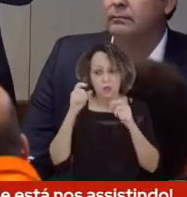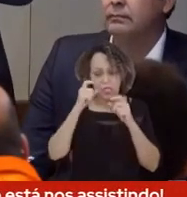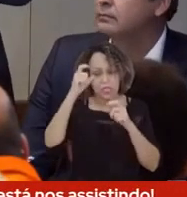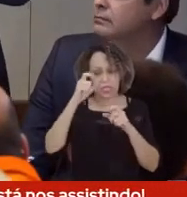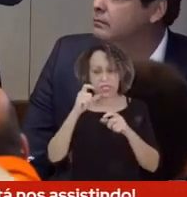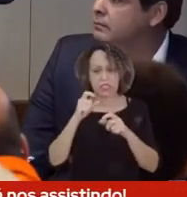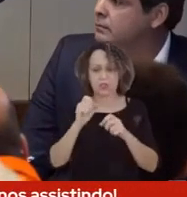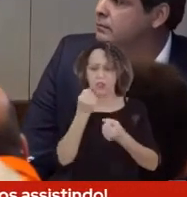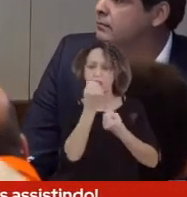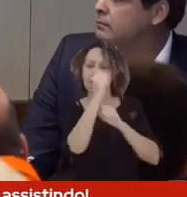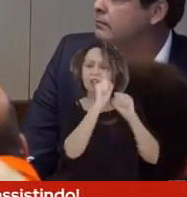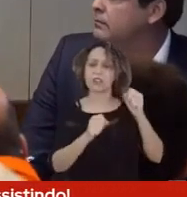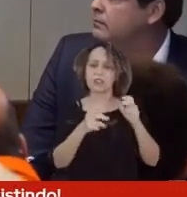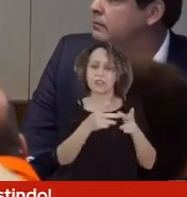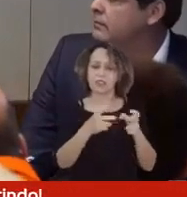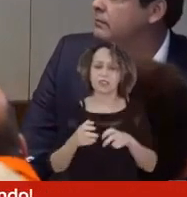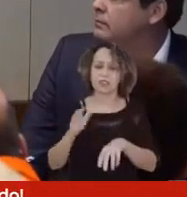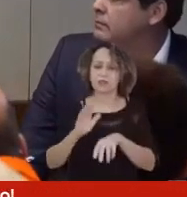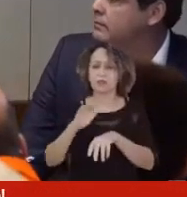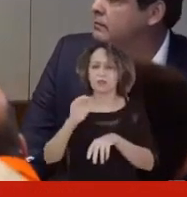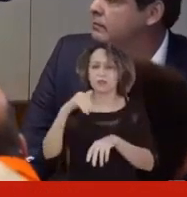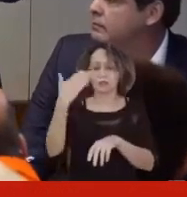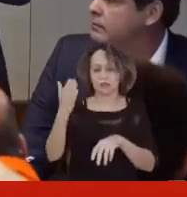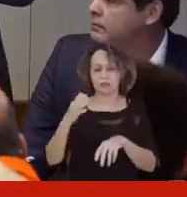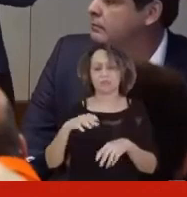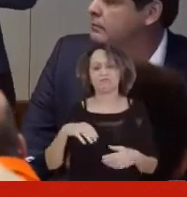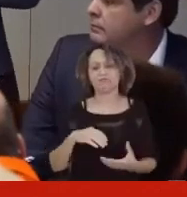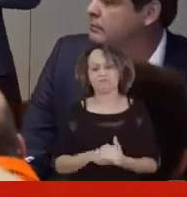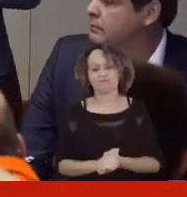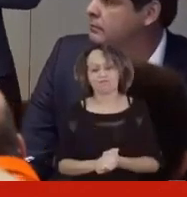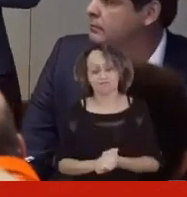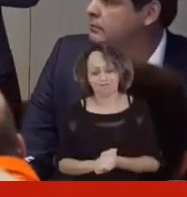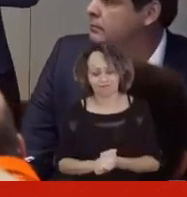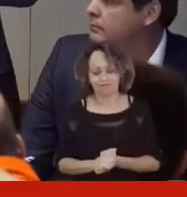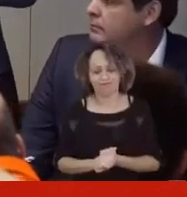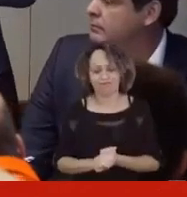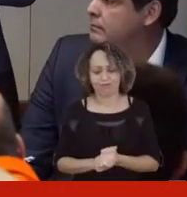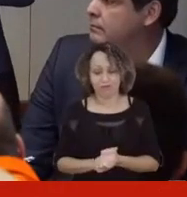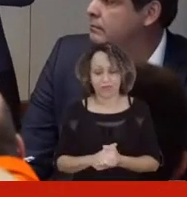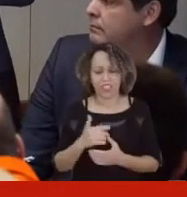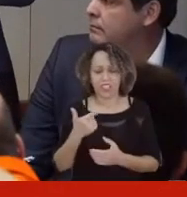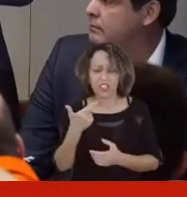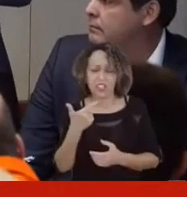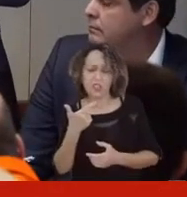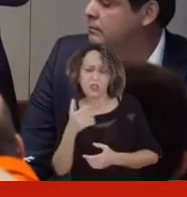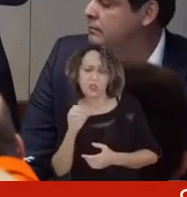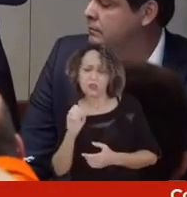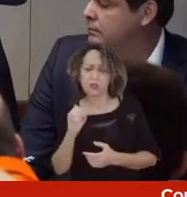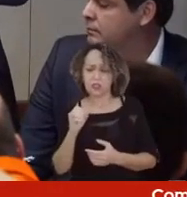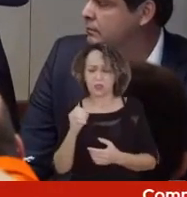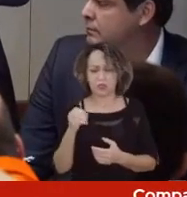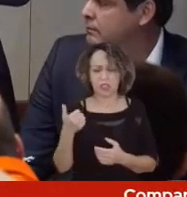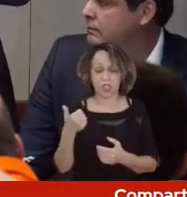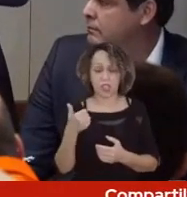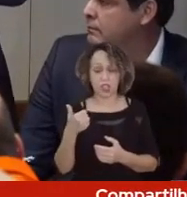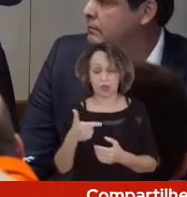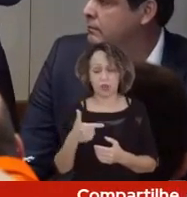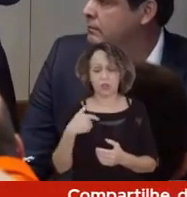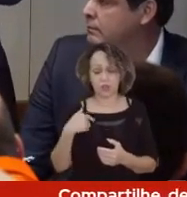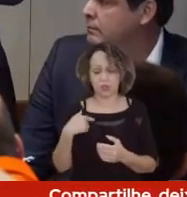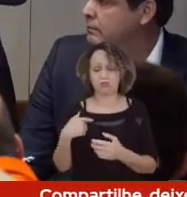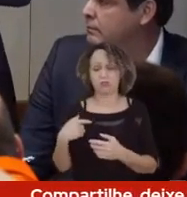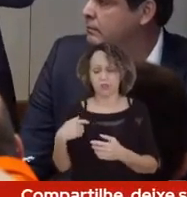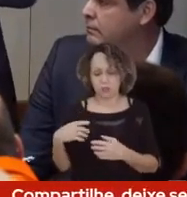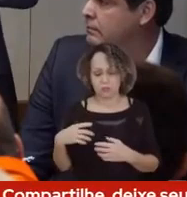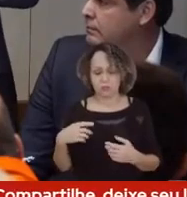lá na Assembleia, esse embate é constante com ele, desde 2012. Então, eu não imagino nada